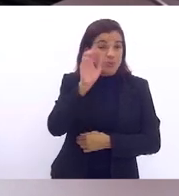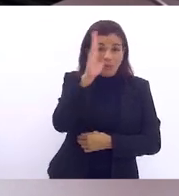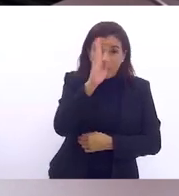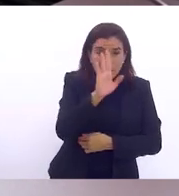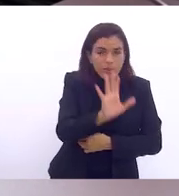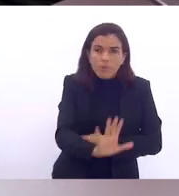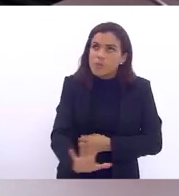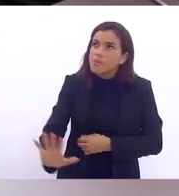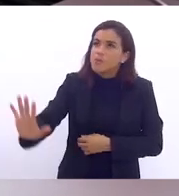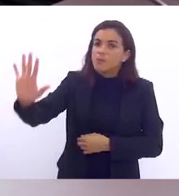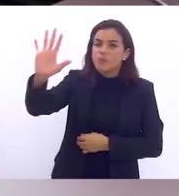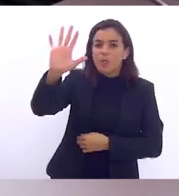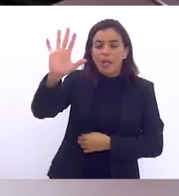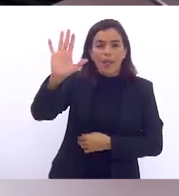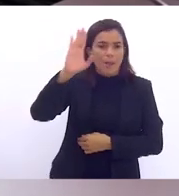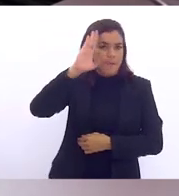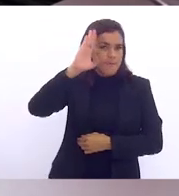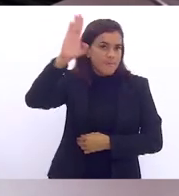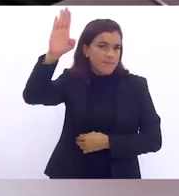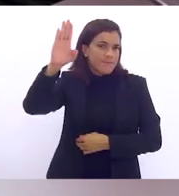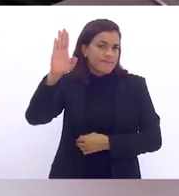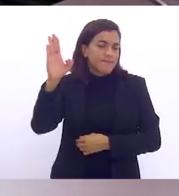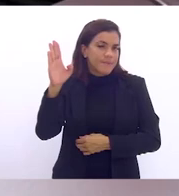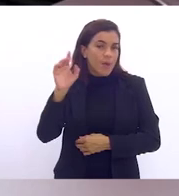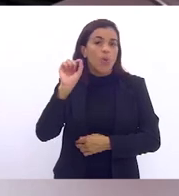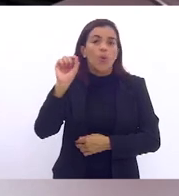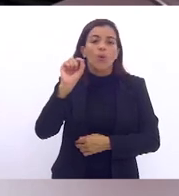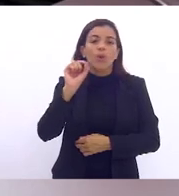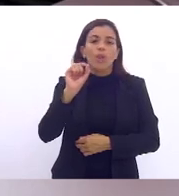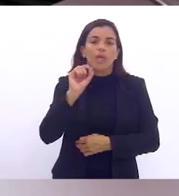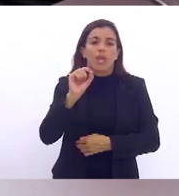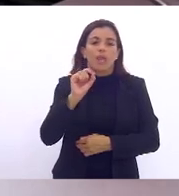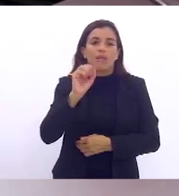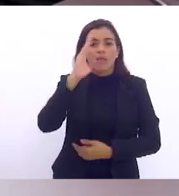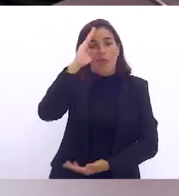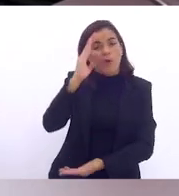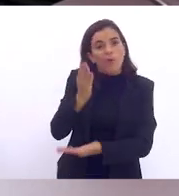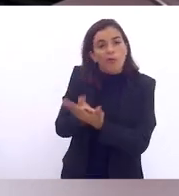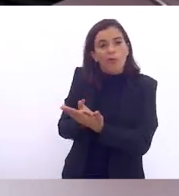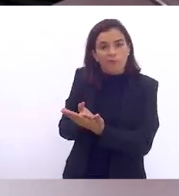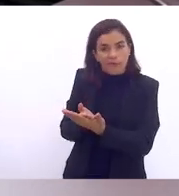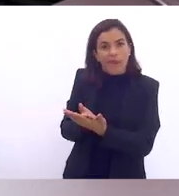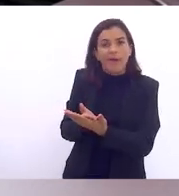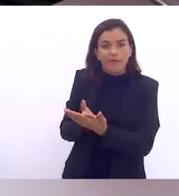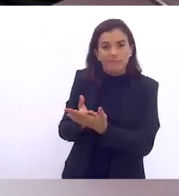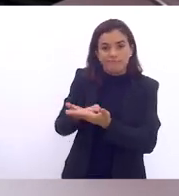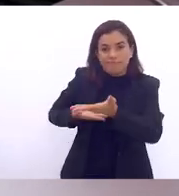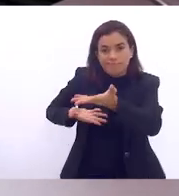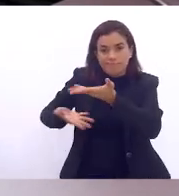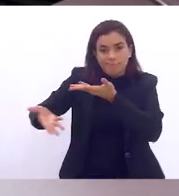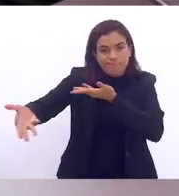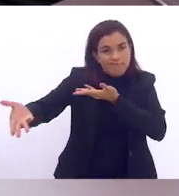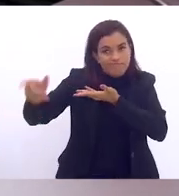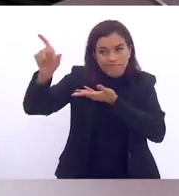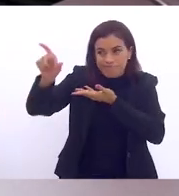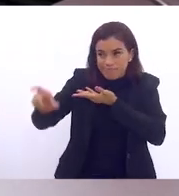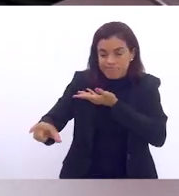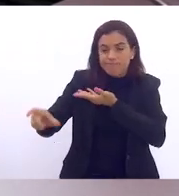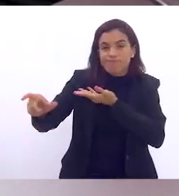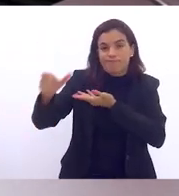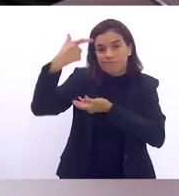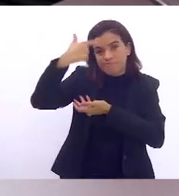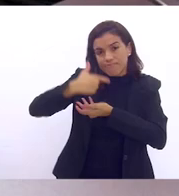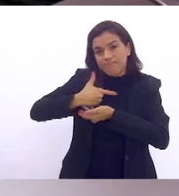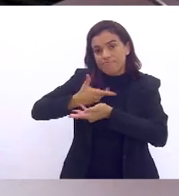é uma premissa básica aí das relações de consumo que é a boa fé entre os participantes dessa relação Então precisamos